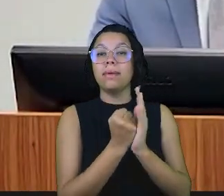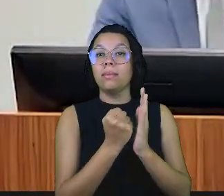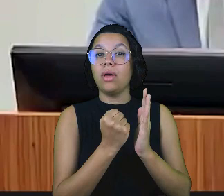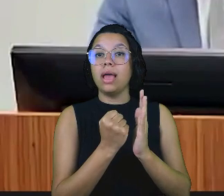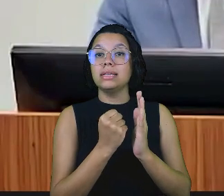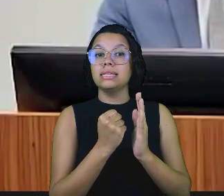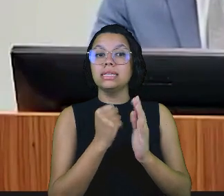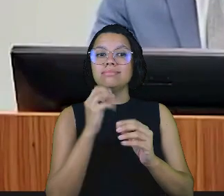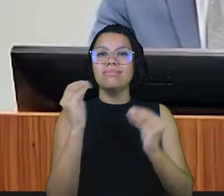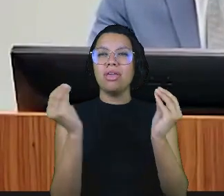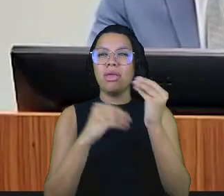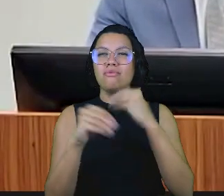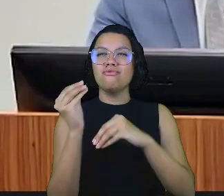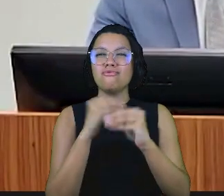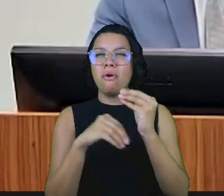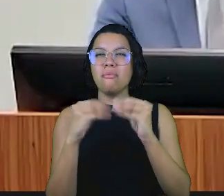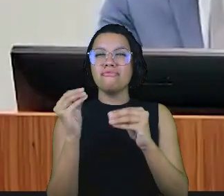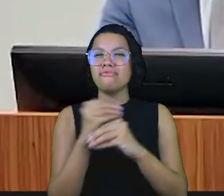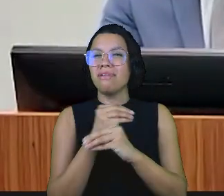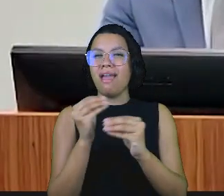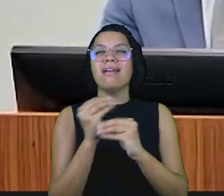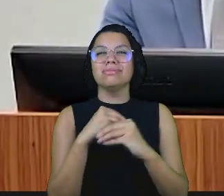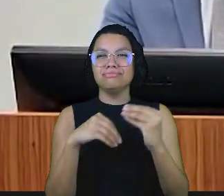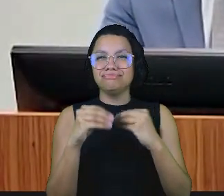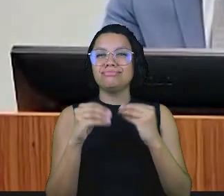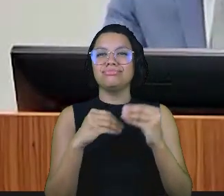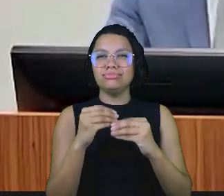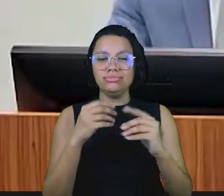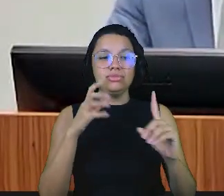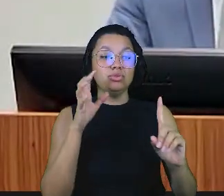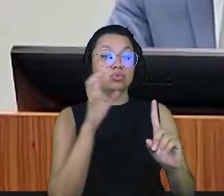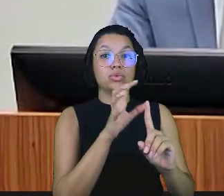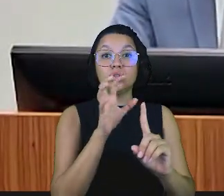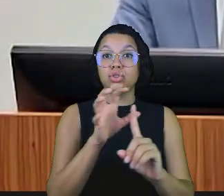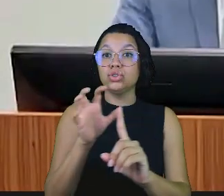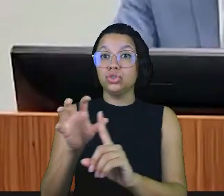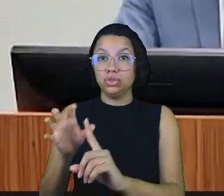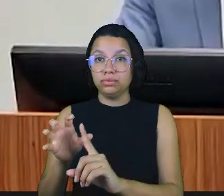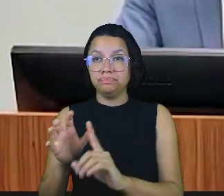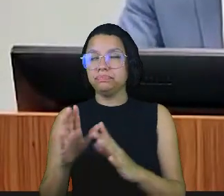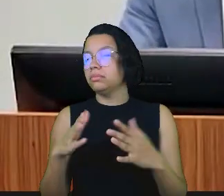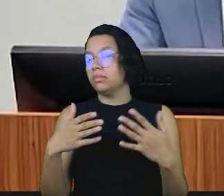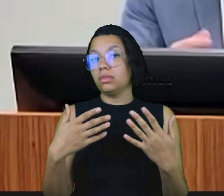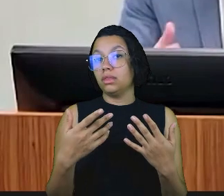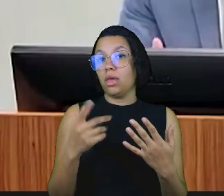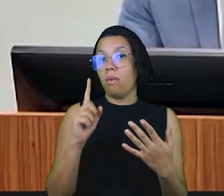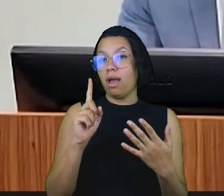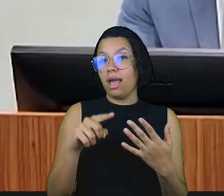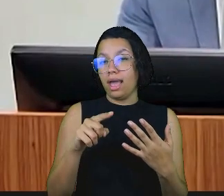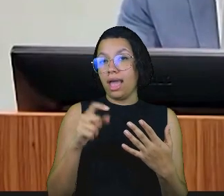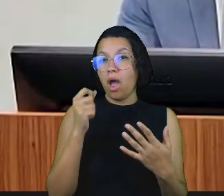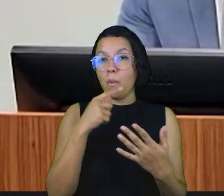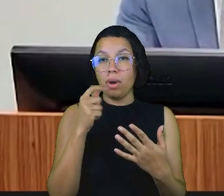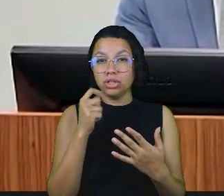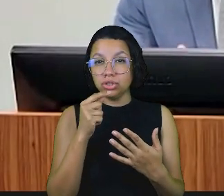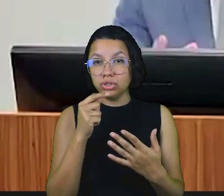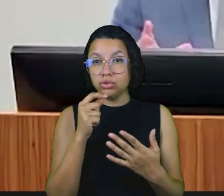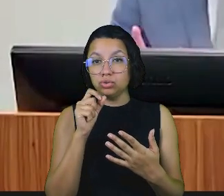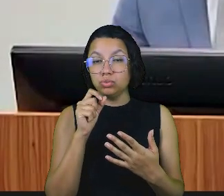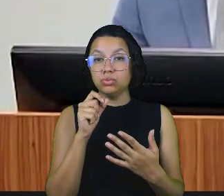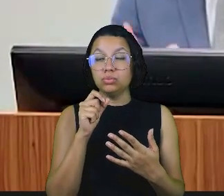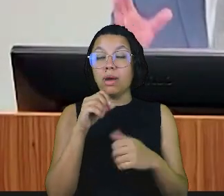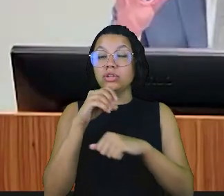Me parece que essa é uma pista bastante clara de que a pretensão do